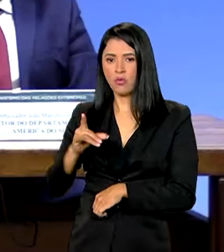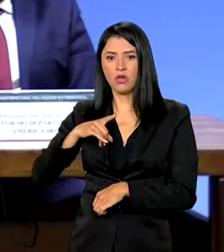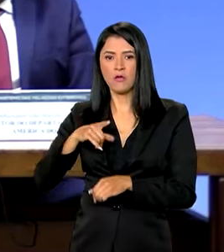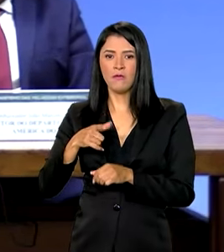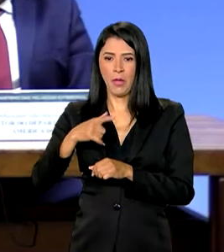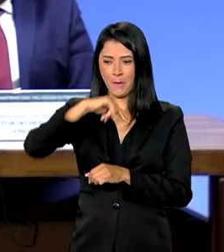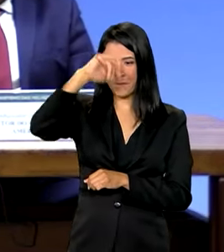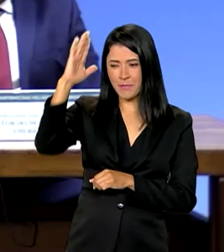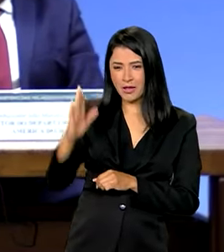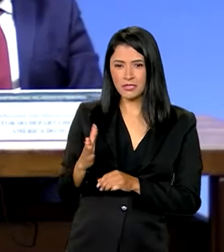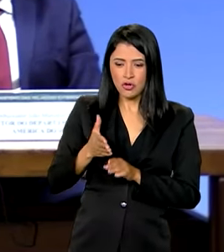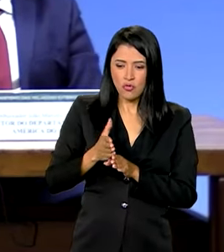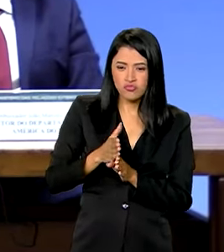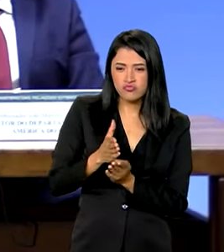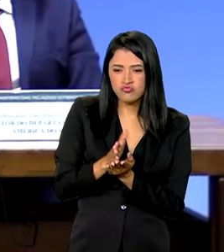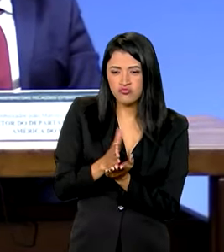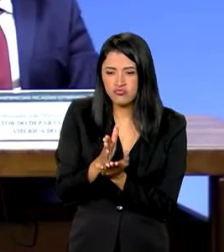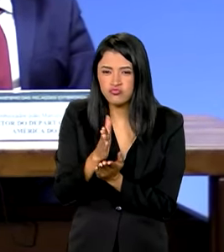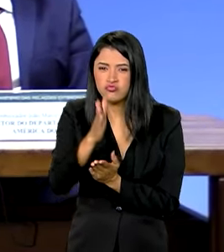mais longa,